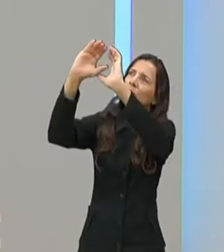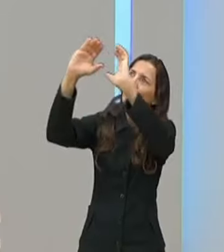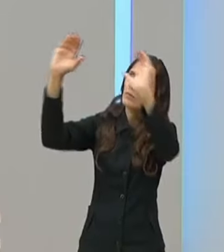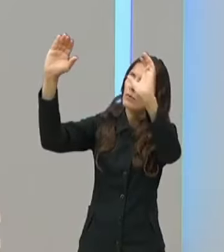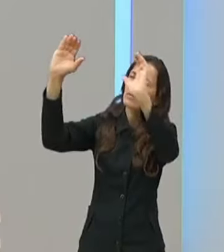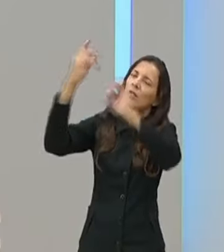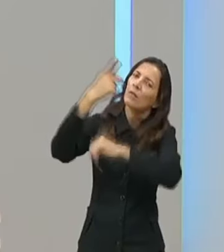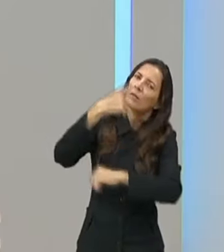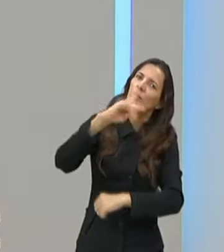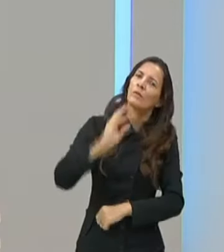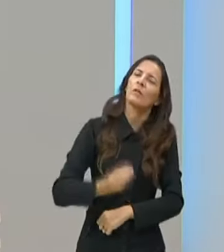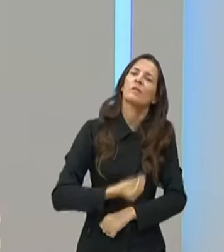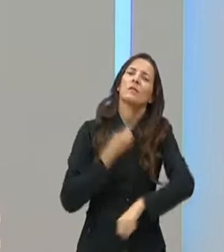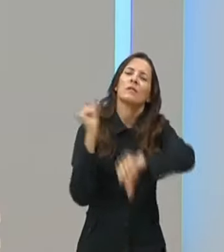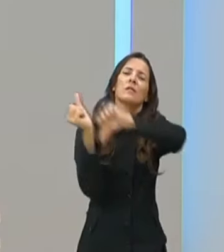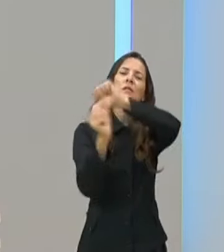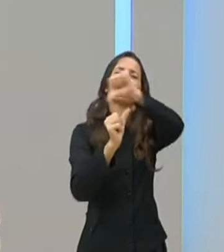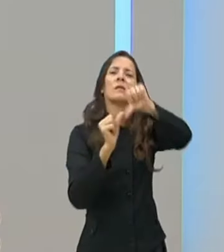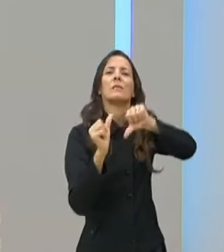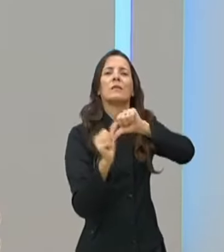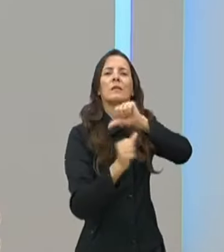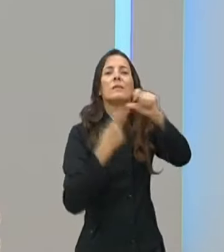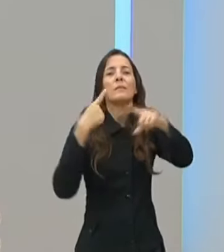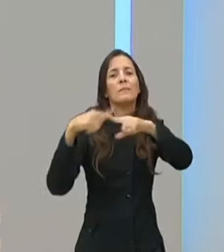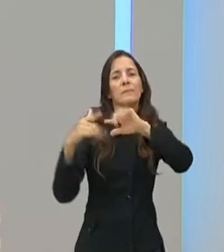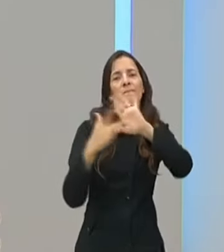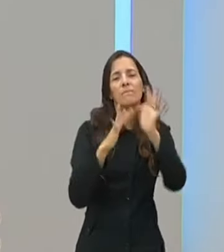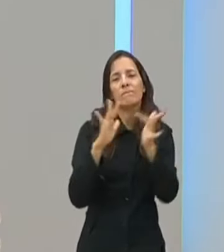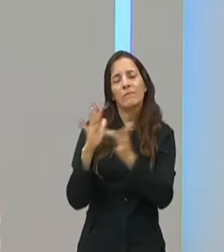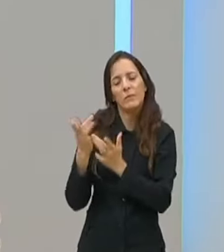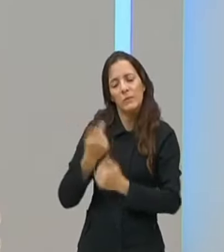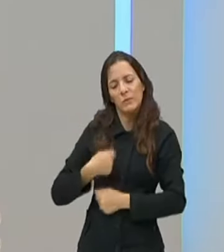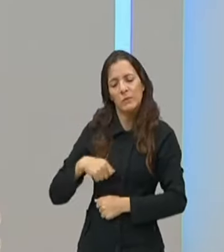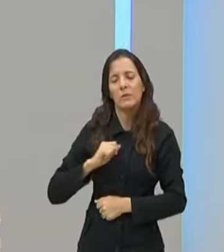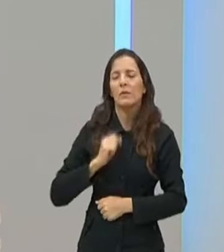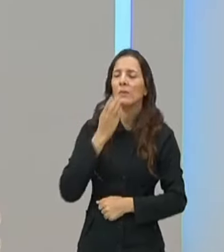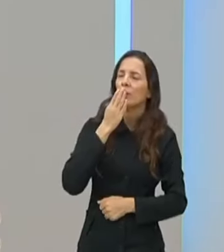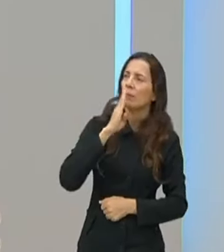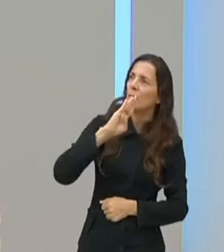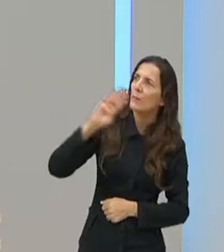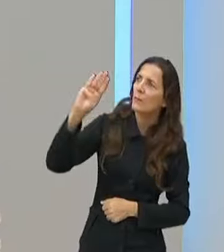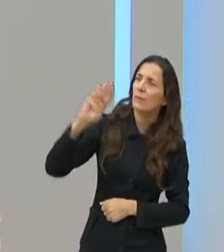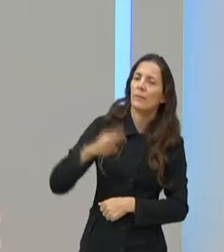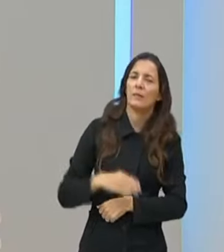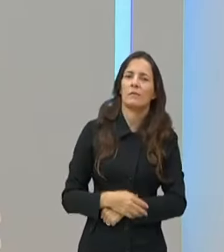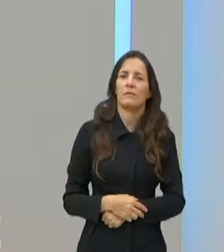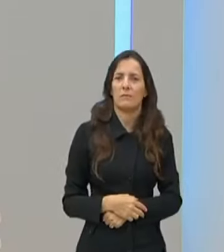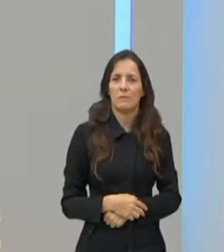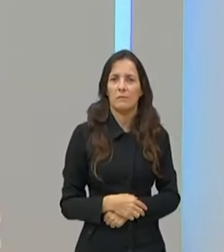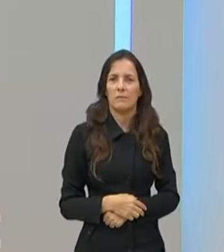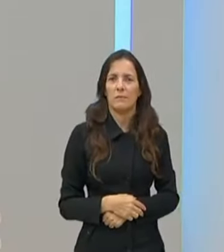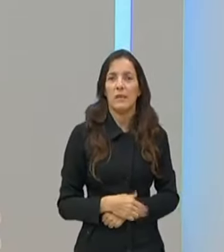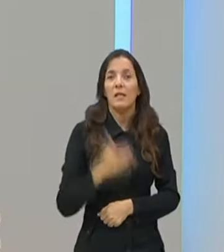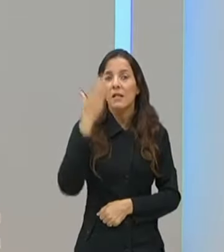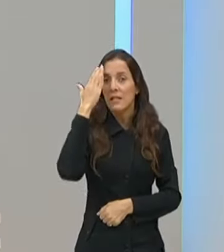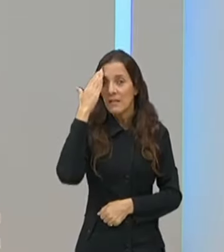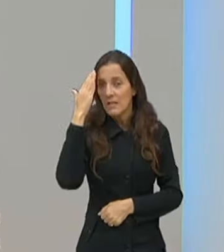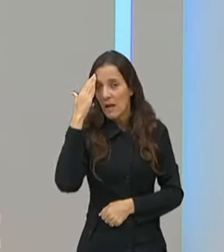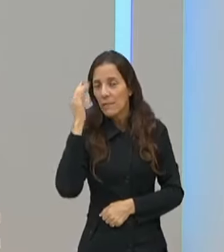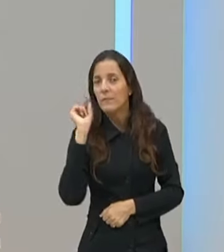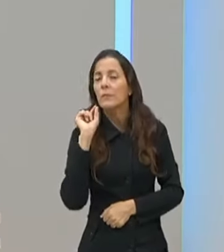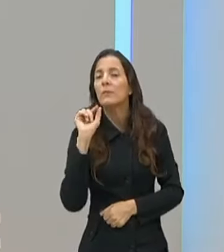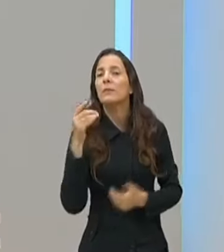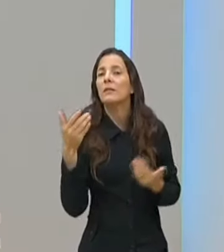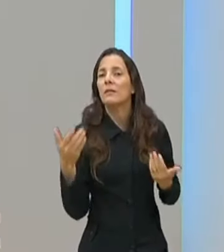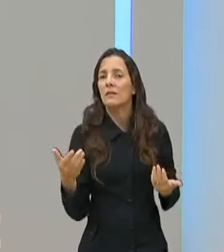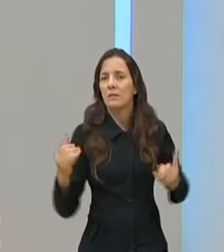promessa. Aleluia! Sofrimento não é para sempre. Sofrer por amor a Jesus não